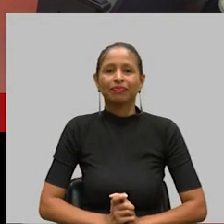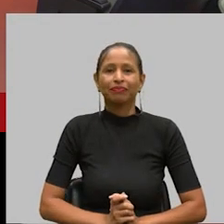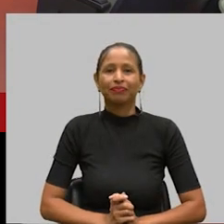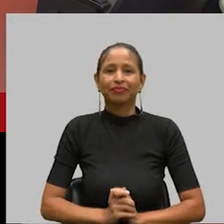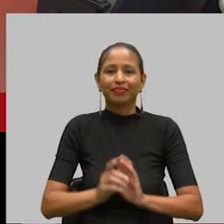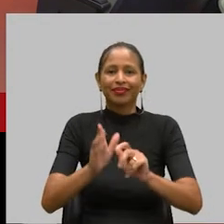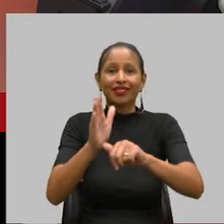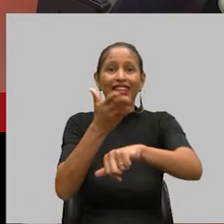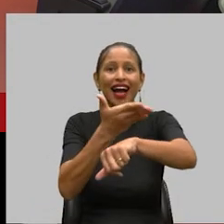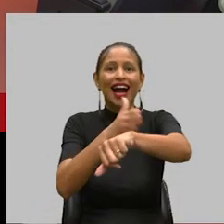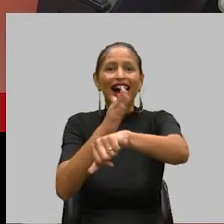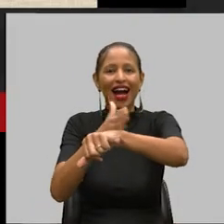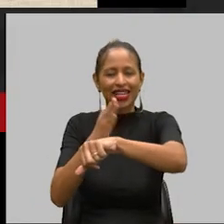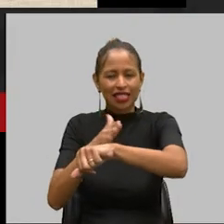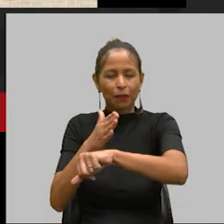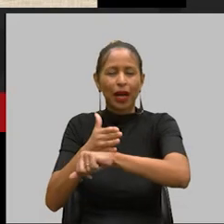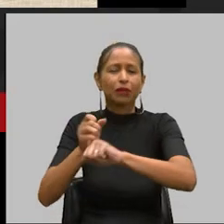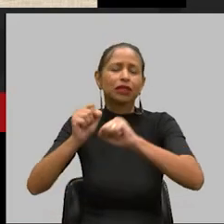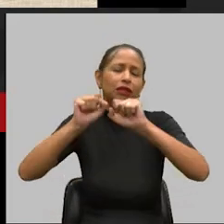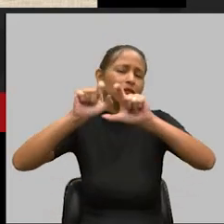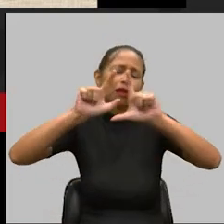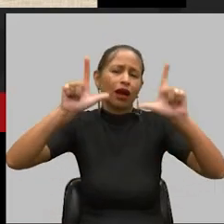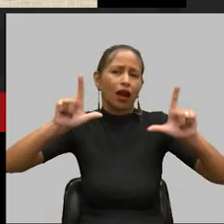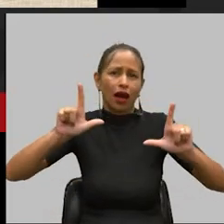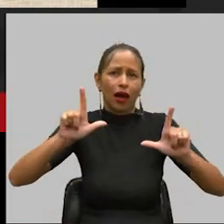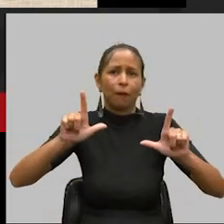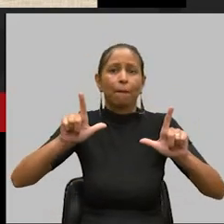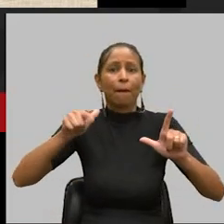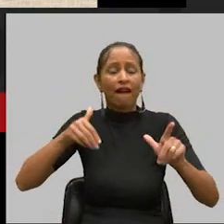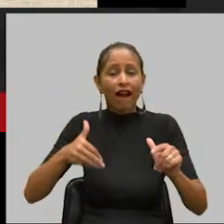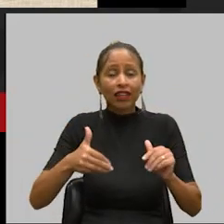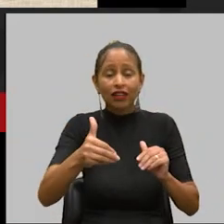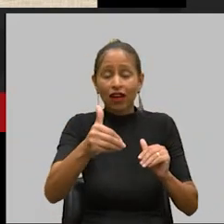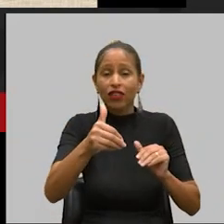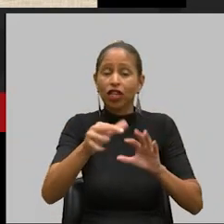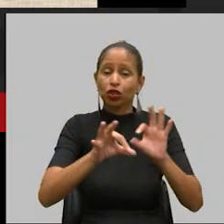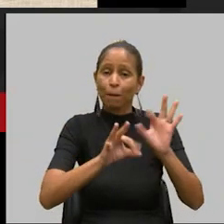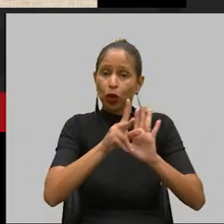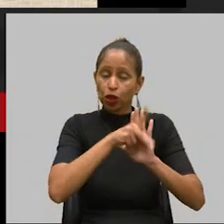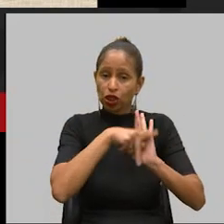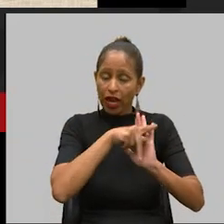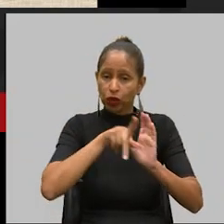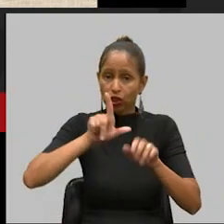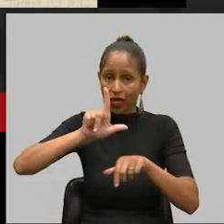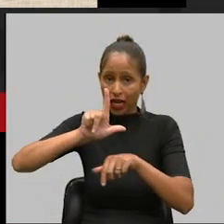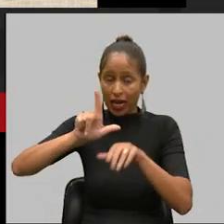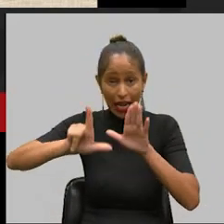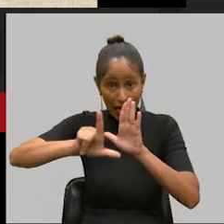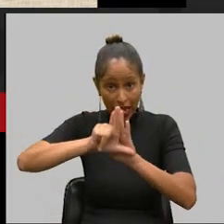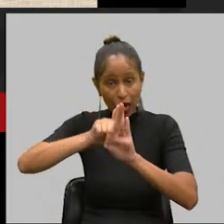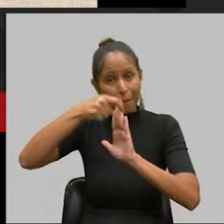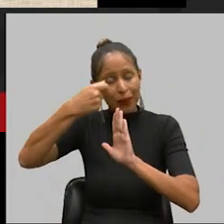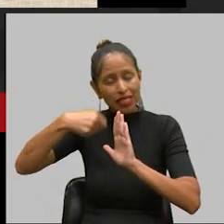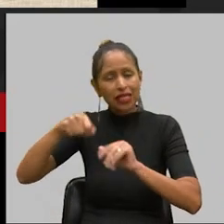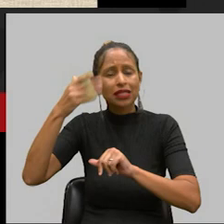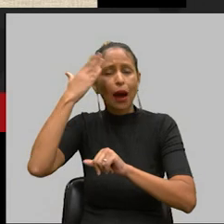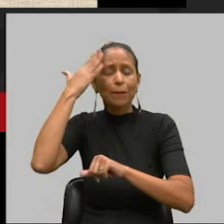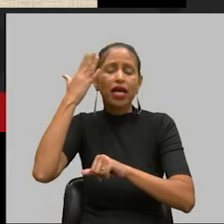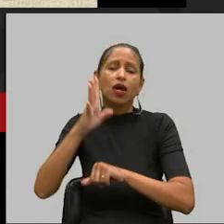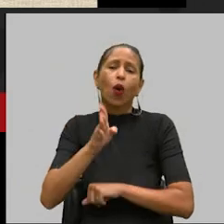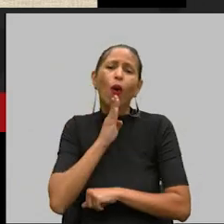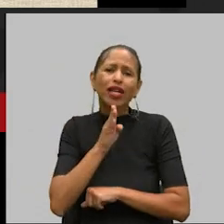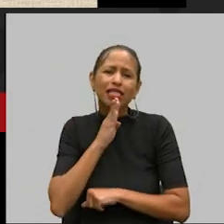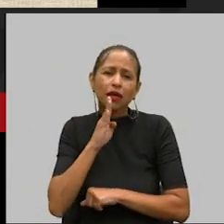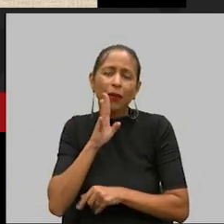práticas a gente tem que est muito clareza né quem vai estar mais à frente desse projeto de lei tem que trazer as práticas tem que conhecer tem que